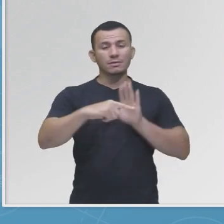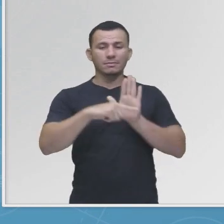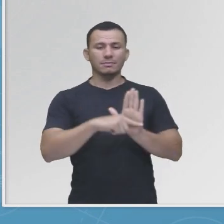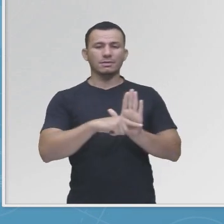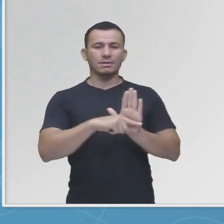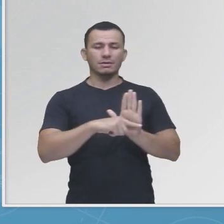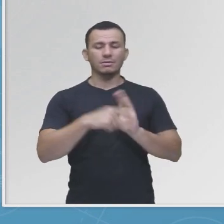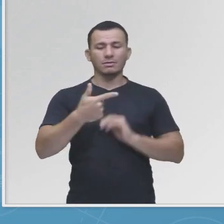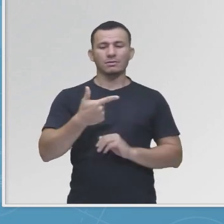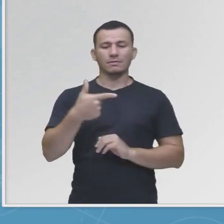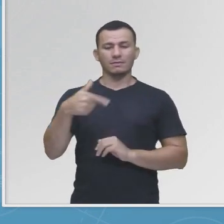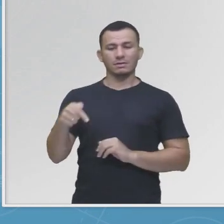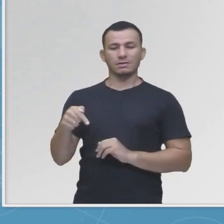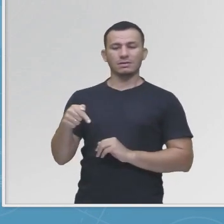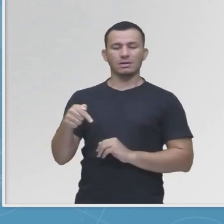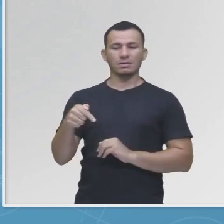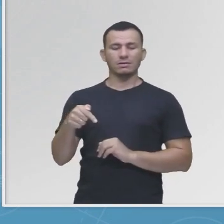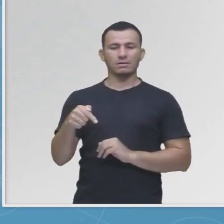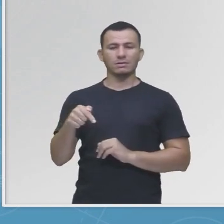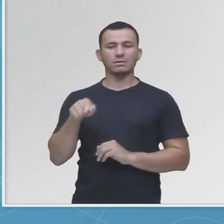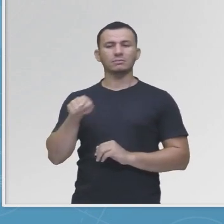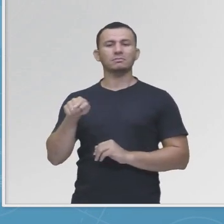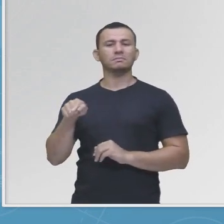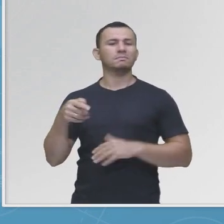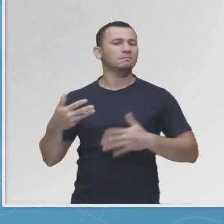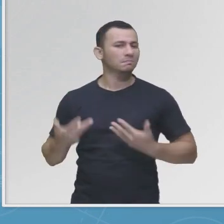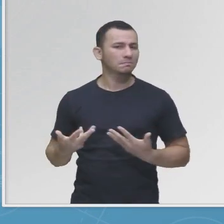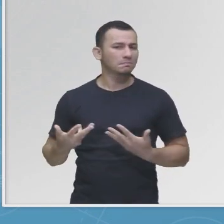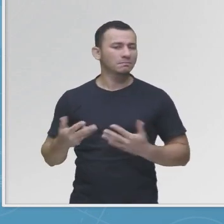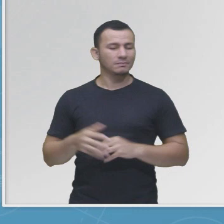menos 27, nós iríamos